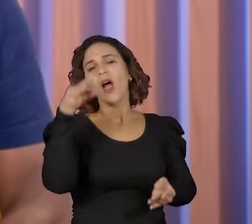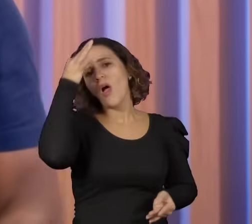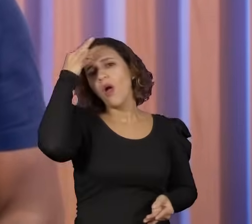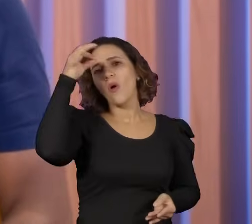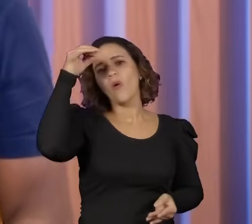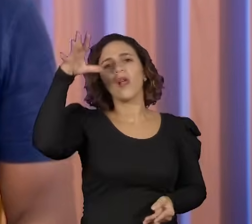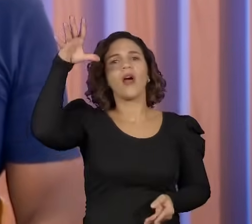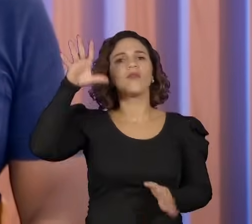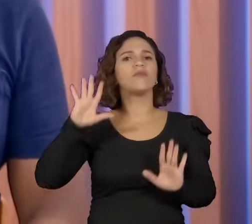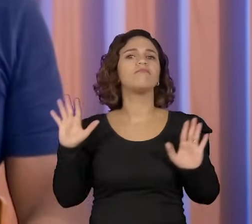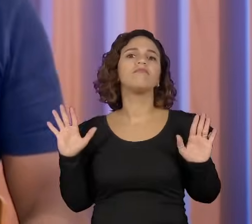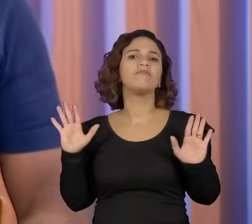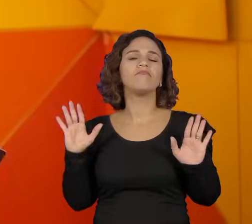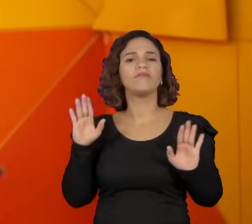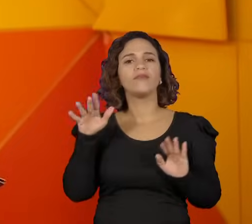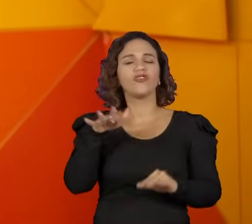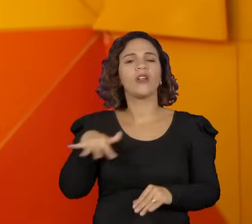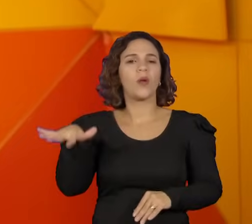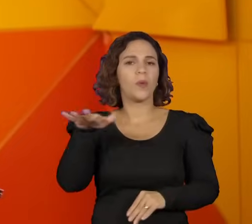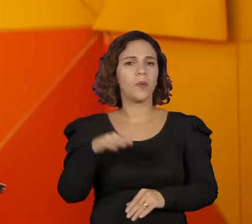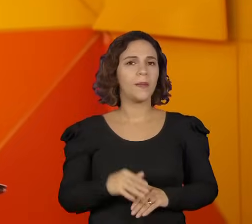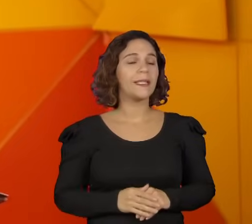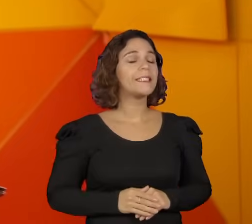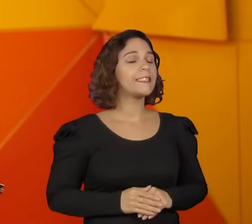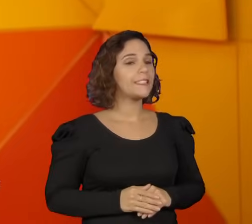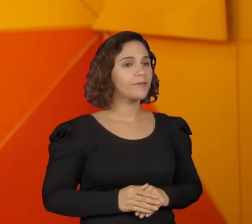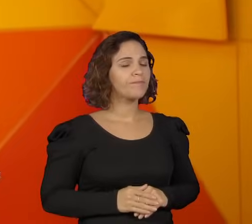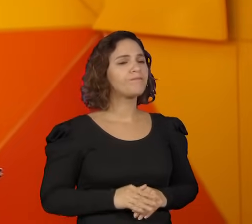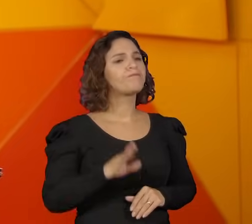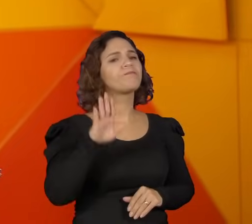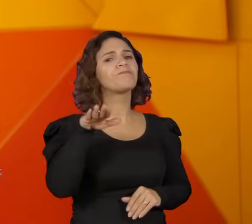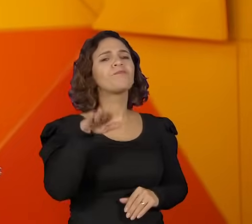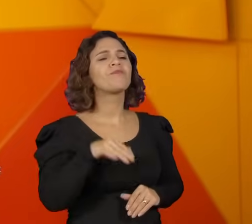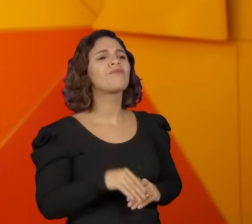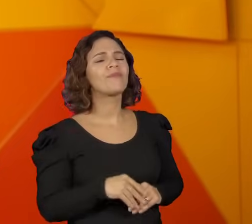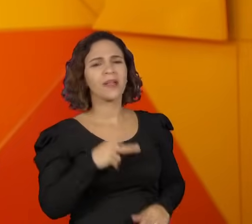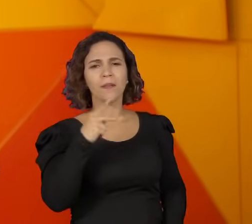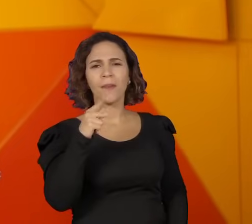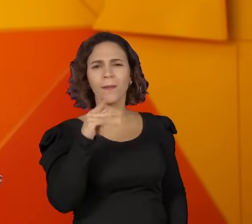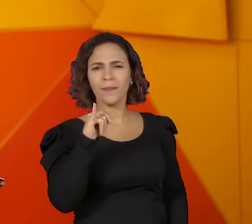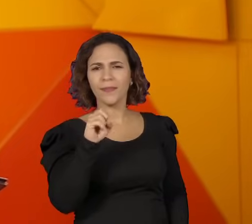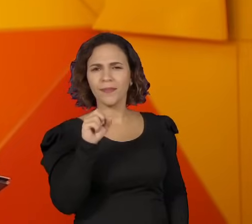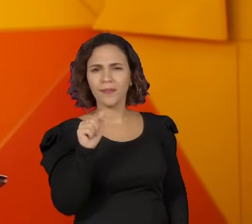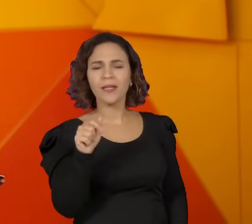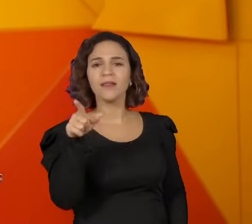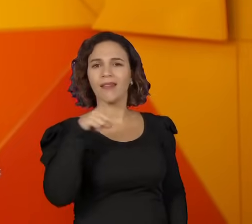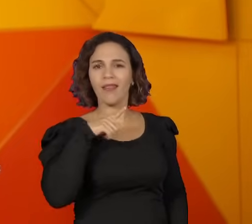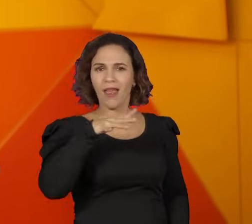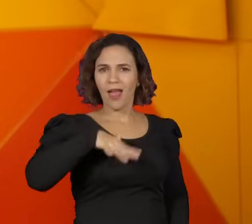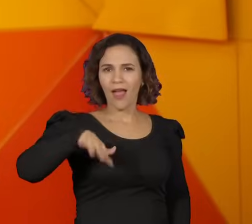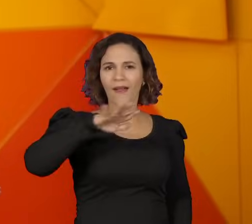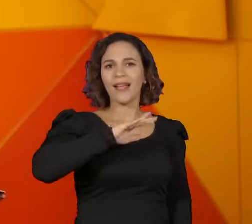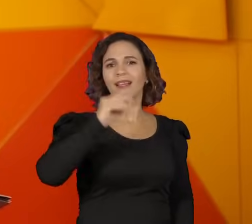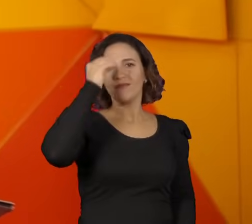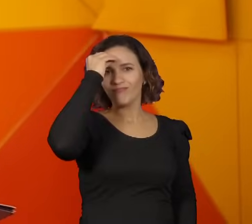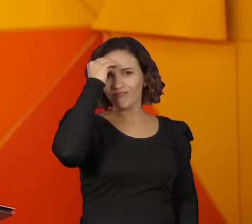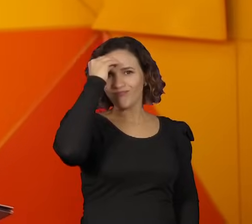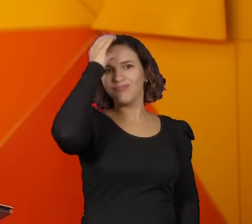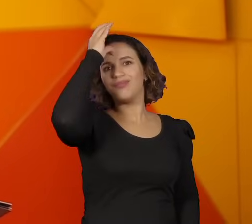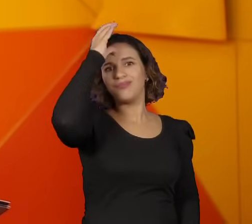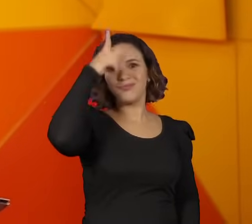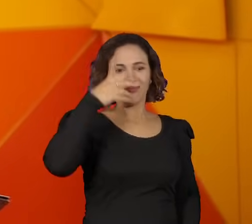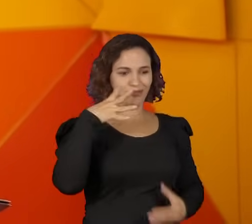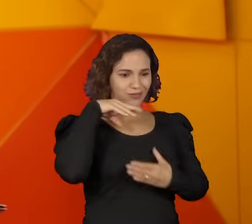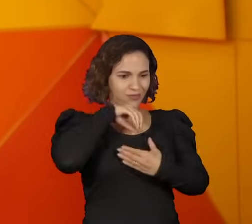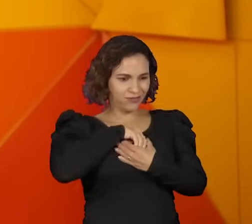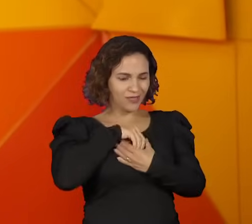oráculo. Um oráculo. Papisa, em que momento aí da sua carreira entra o esoterismo? Quando é que você deixa de ser Tati para